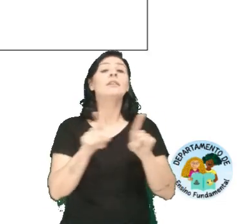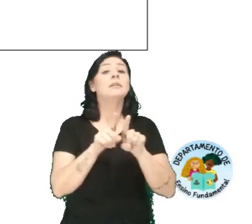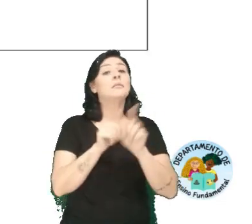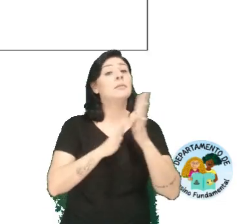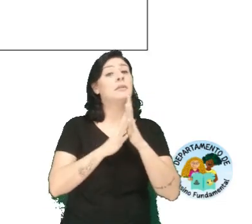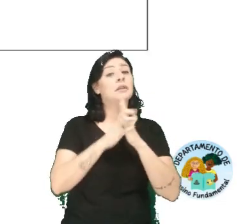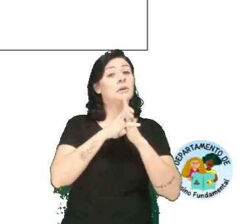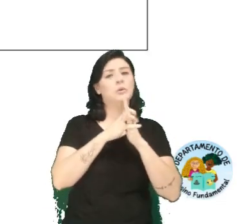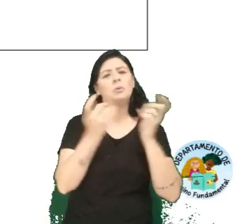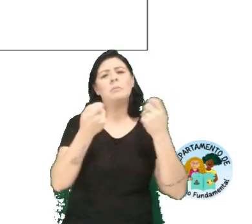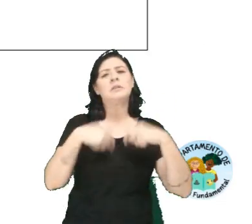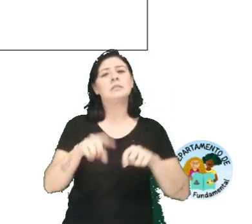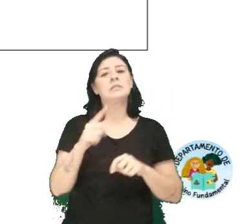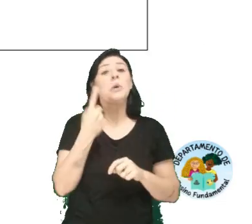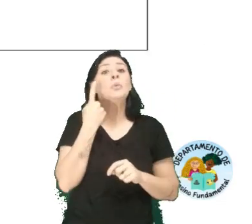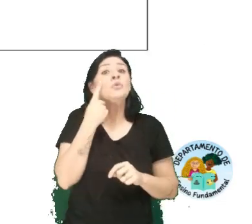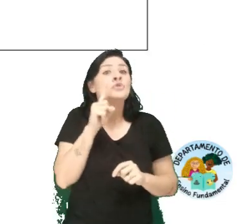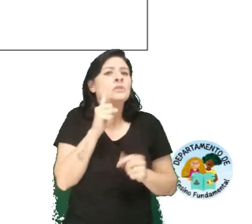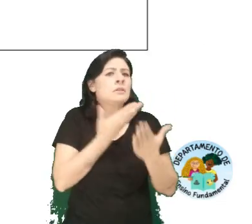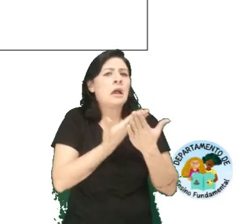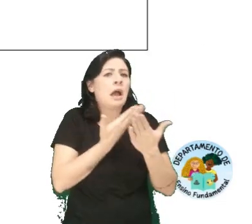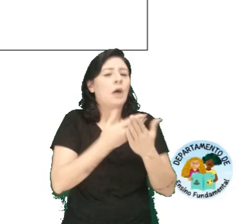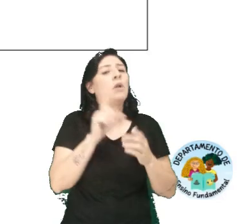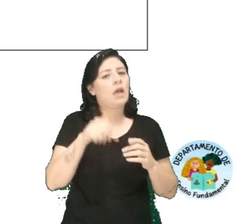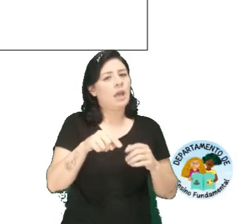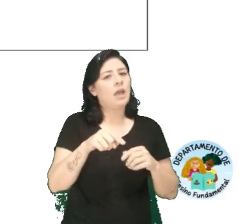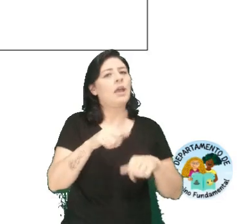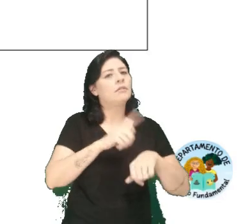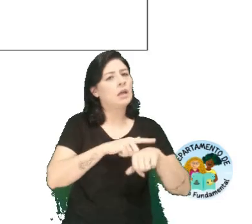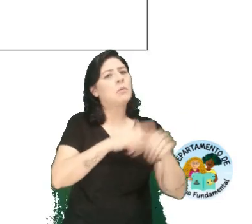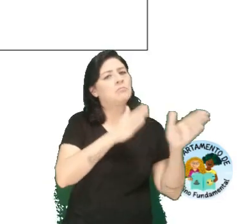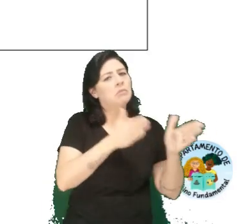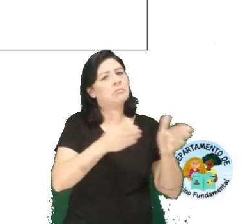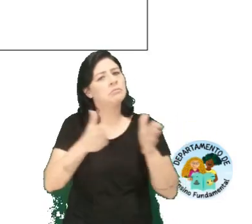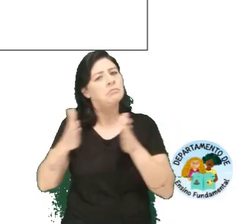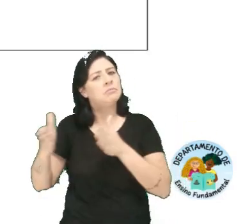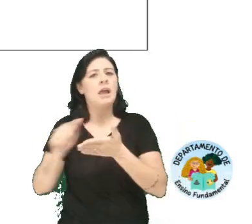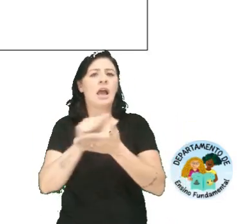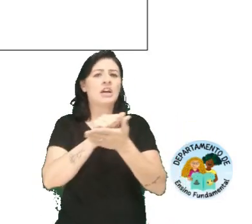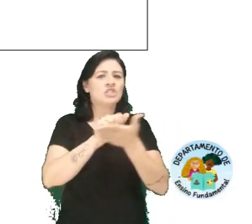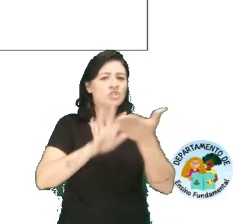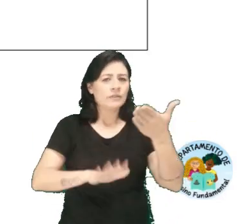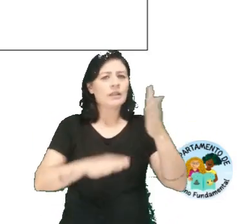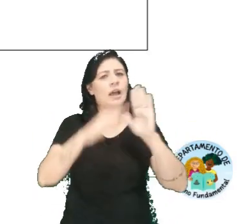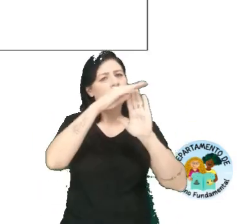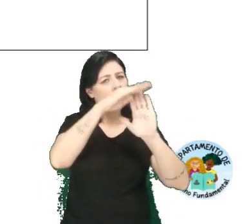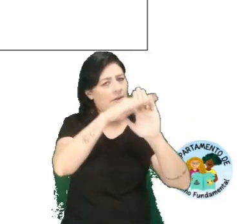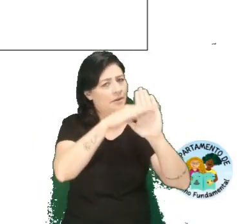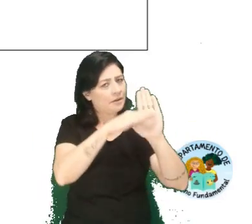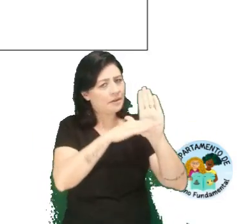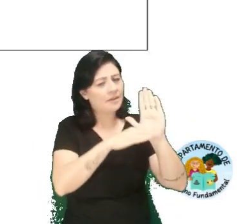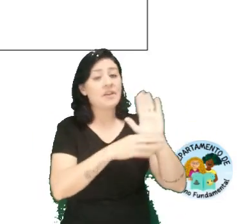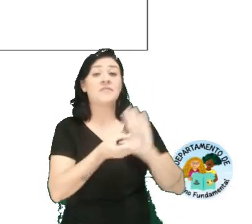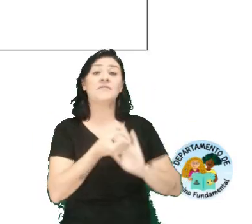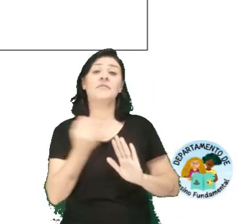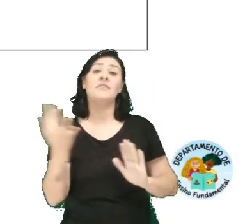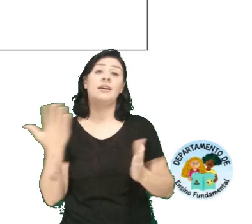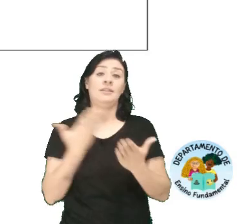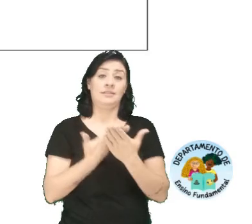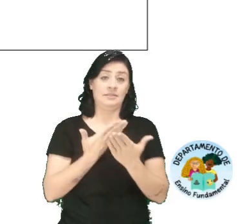não precisa fazer para uma aula só, ele é para uma sequência de atividades que serão desenvolvidas em várias aulas,